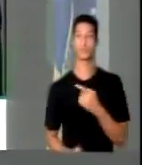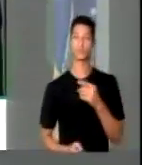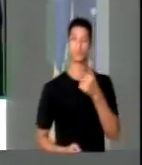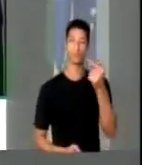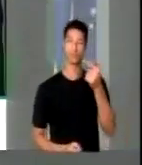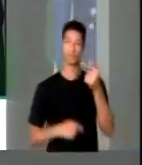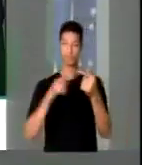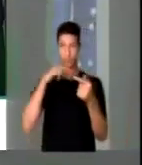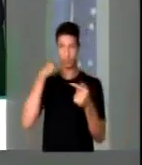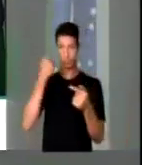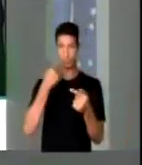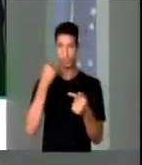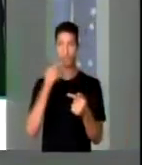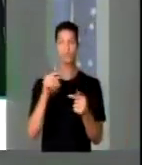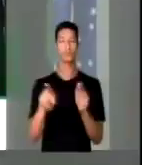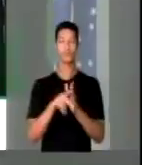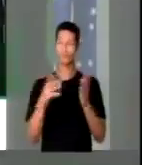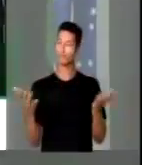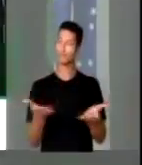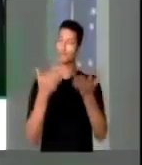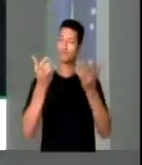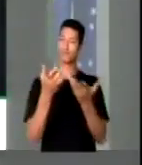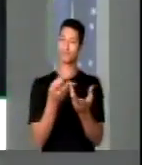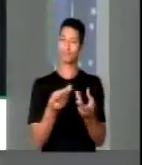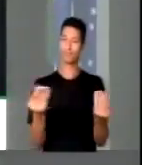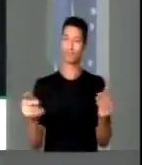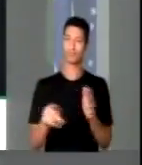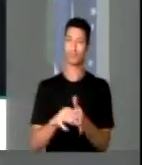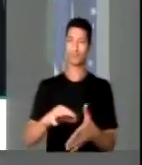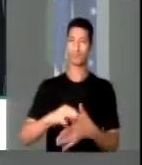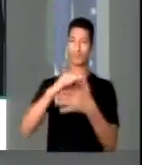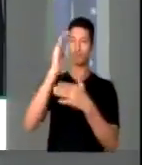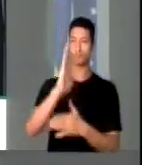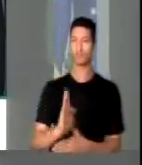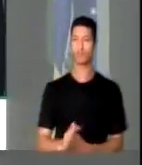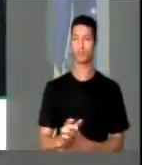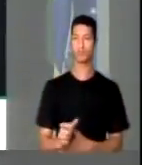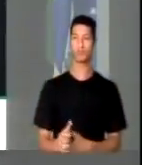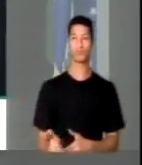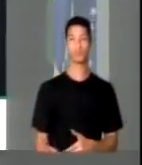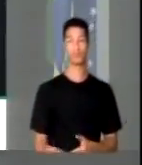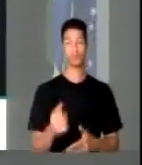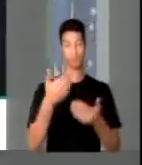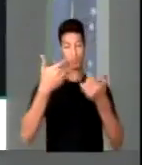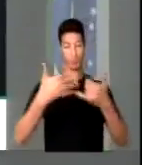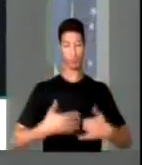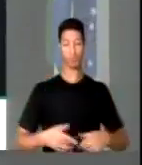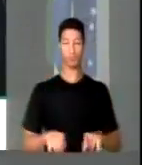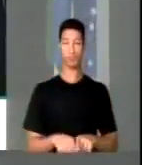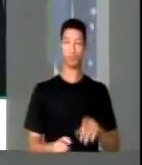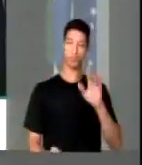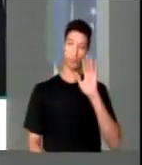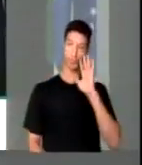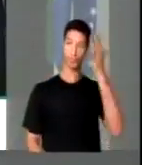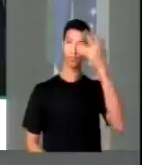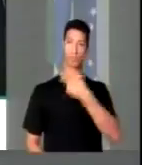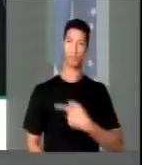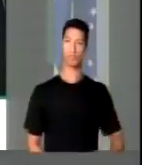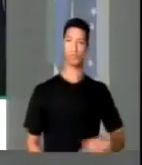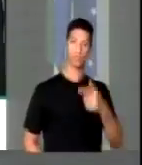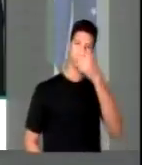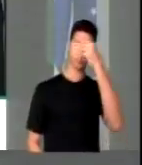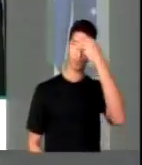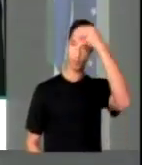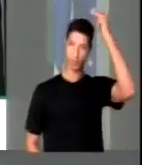7 deputados exaltaram a qualidade da carne brasileira. Relataram a decisão do presidente